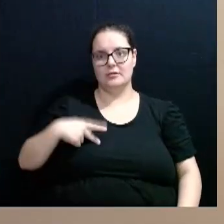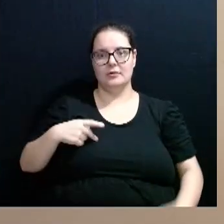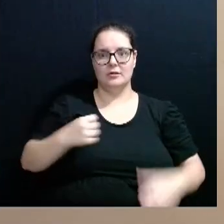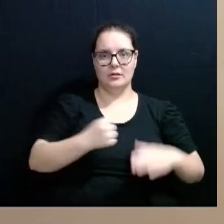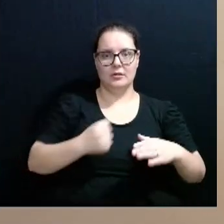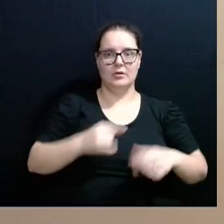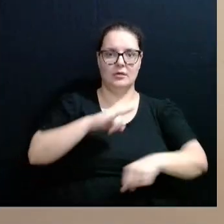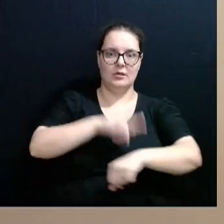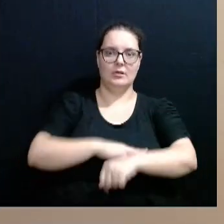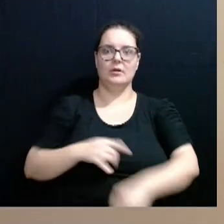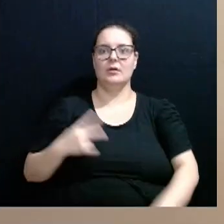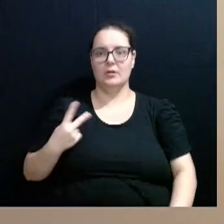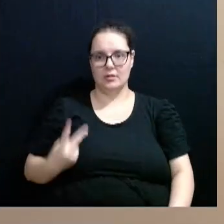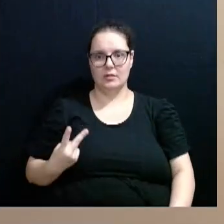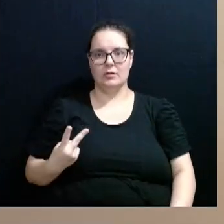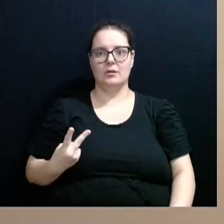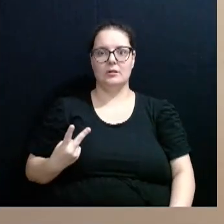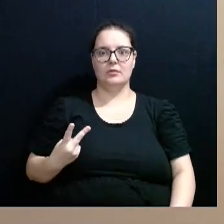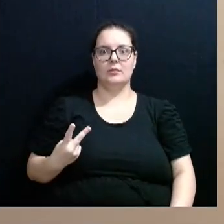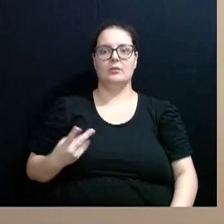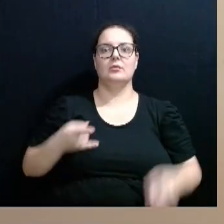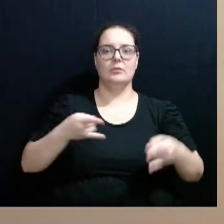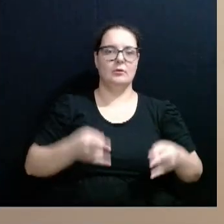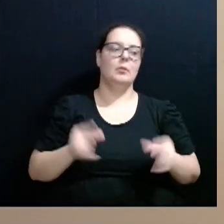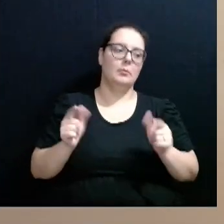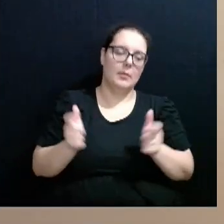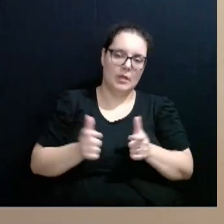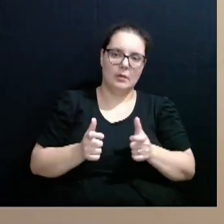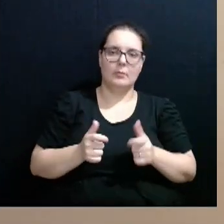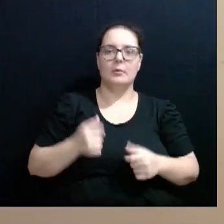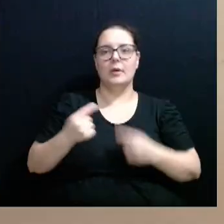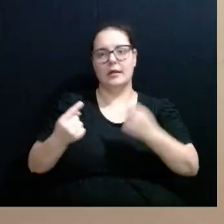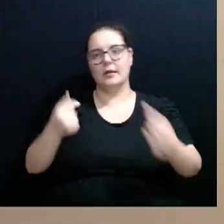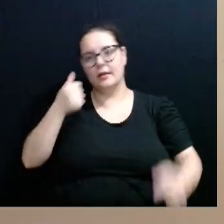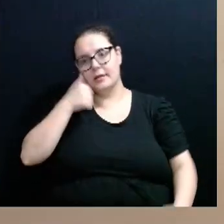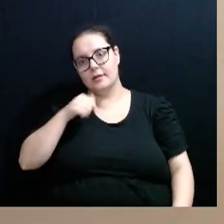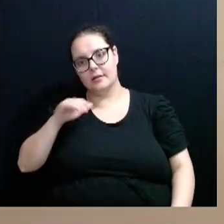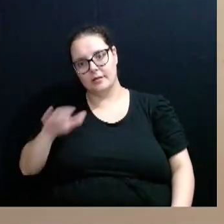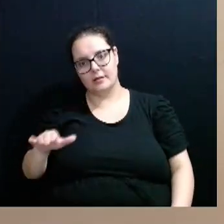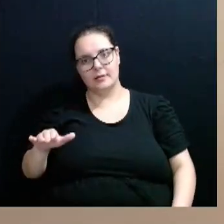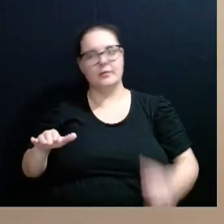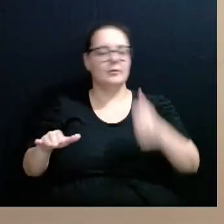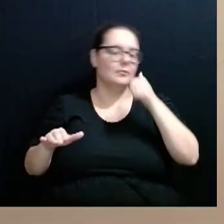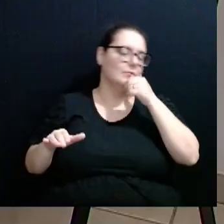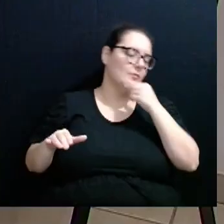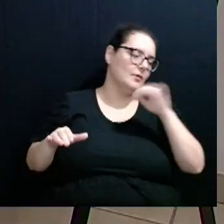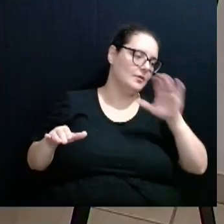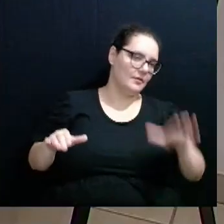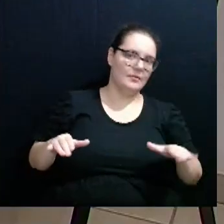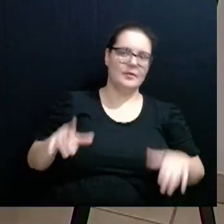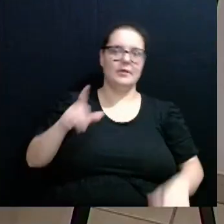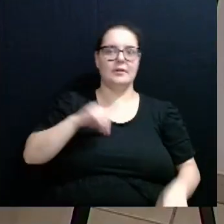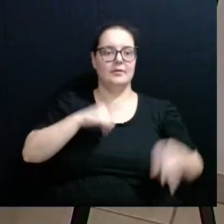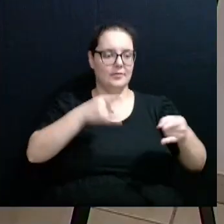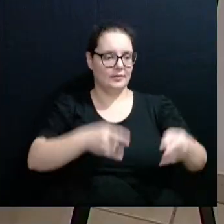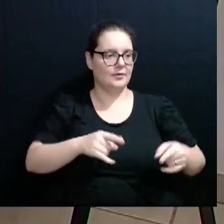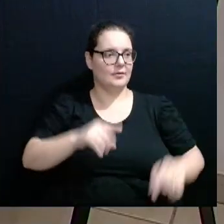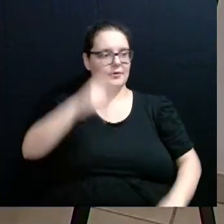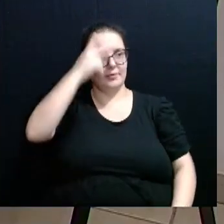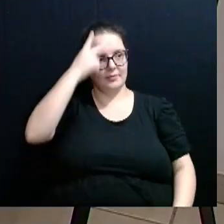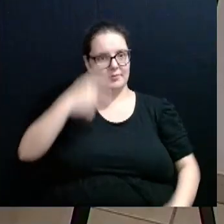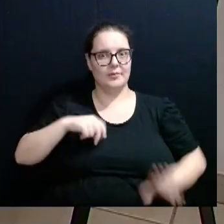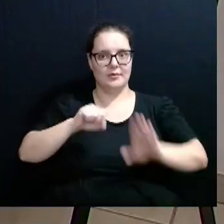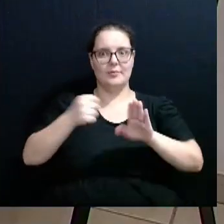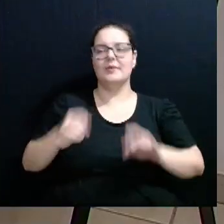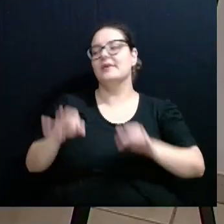São pequenos, mas cada menino ou menina vai ter o seu quarto. Sua cama e seu guarda-roupa. Exatamente. Sim. E aí